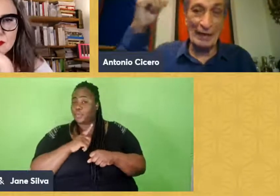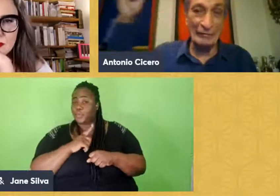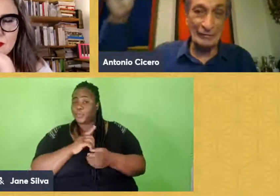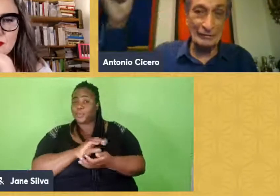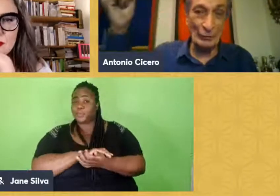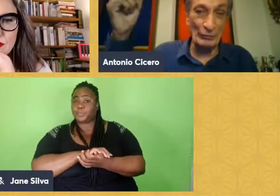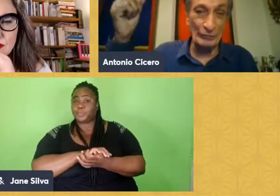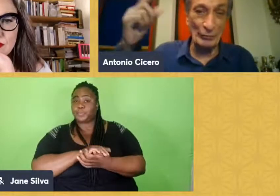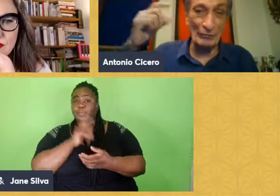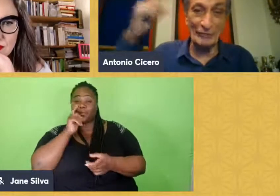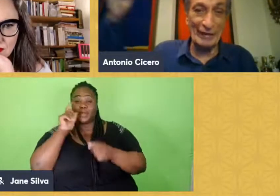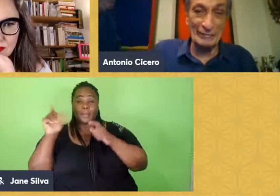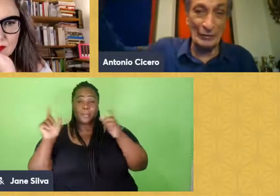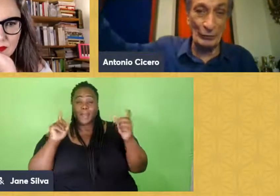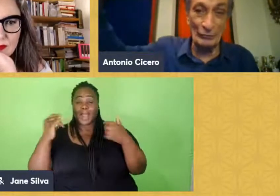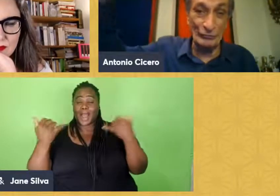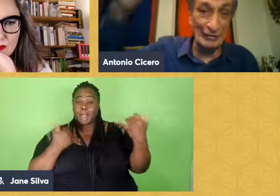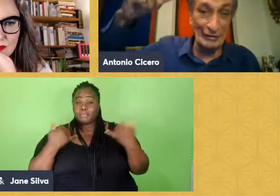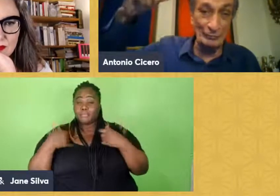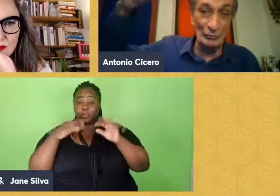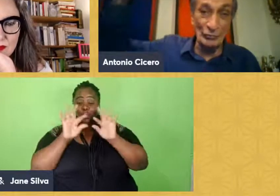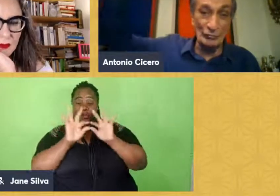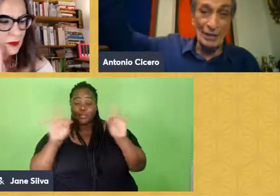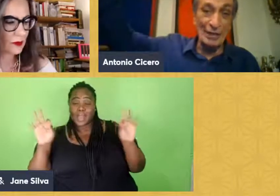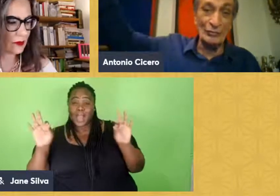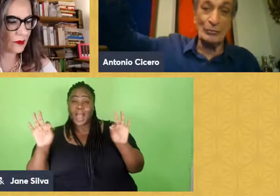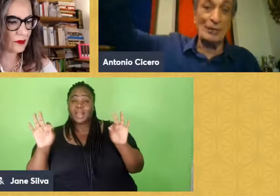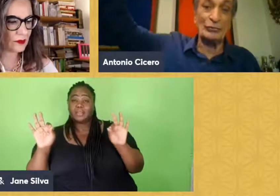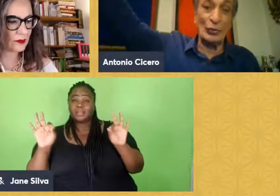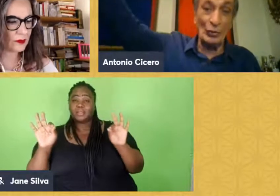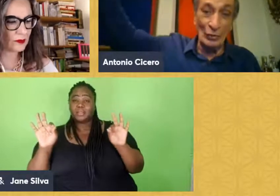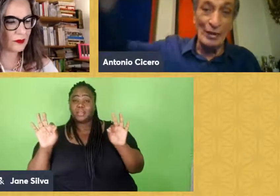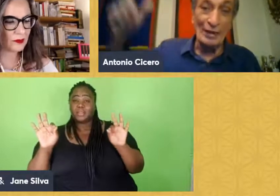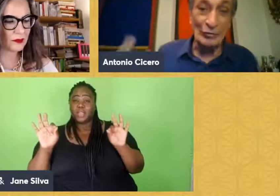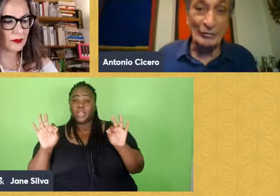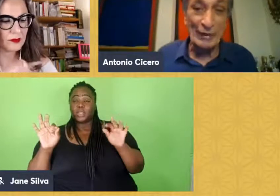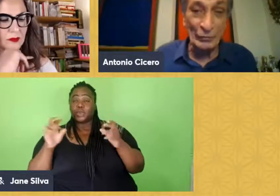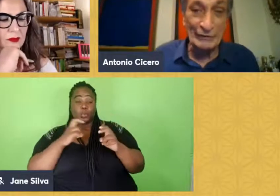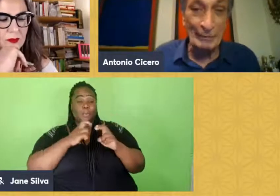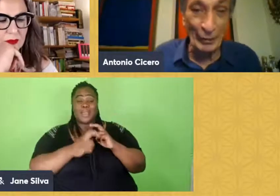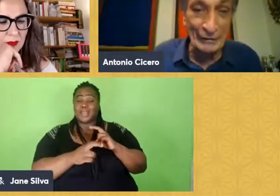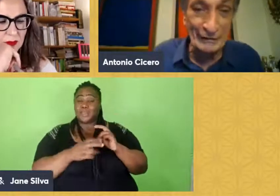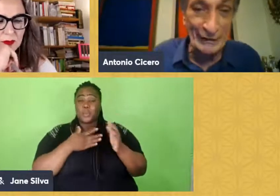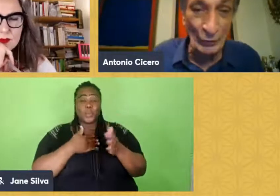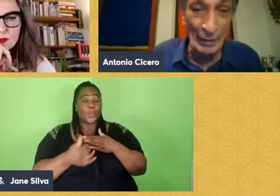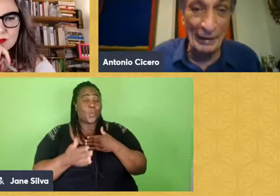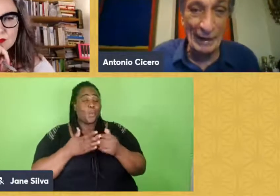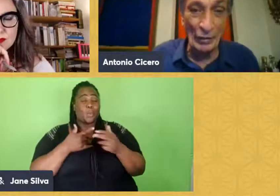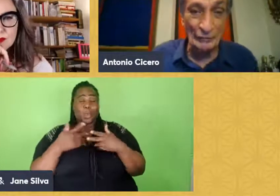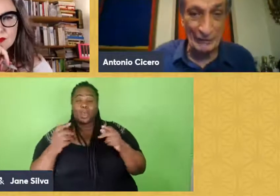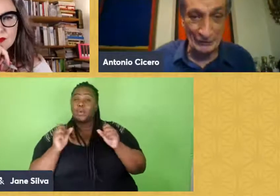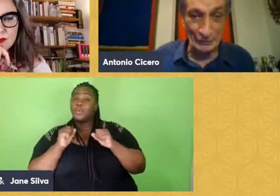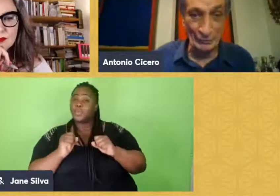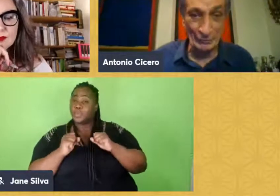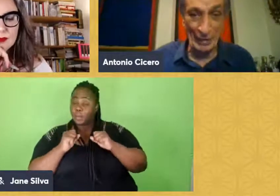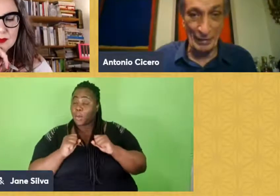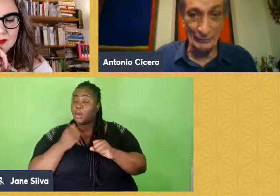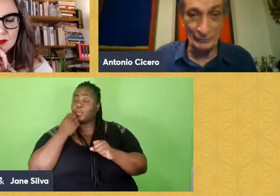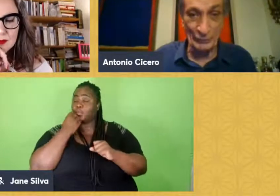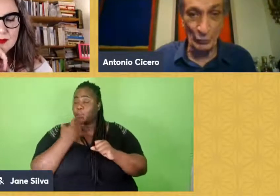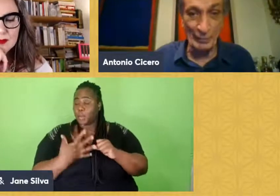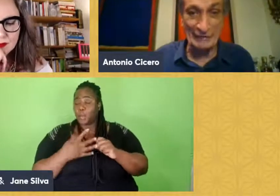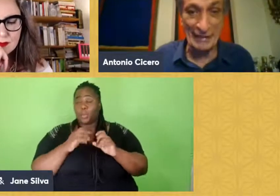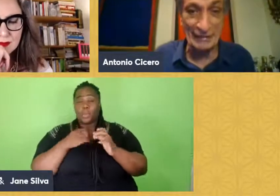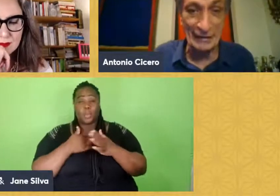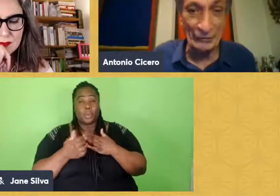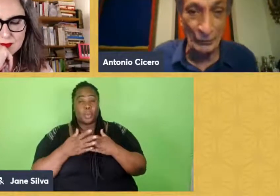umas palavras que eu ouvi, uma frase que eu ouvi no metrô. Qualquer coisa pode ser uma causa de